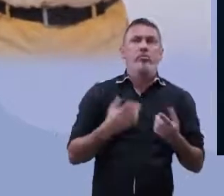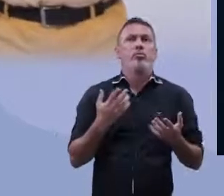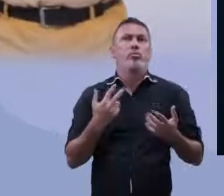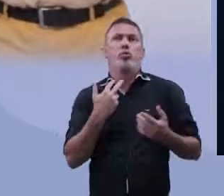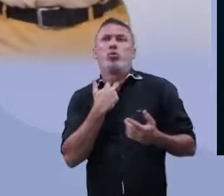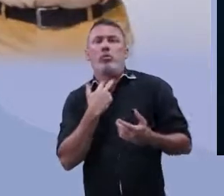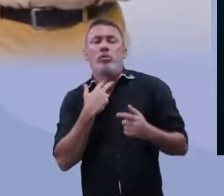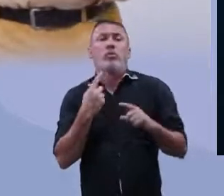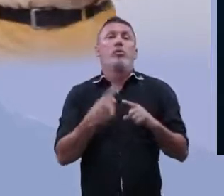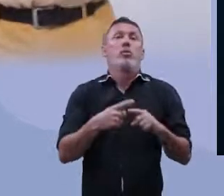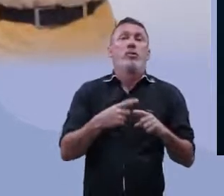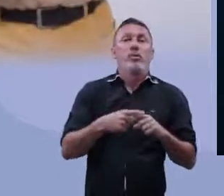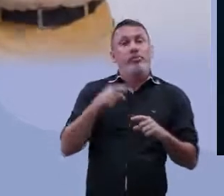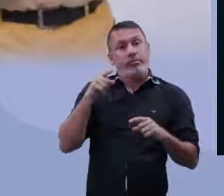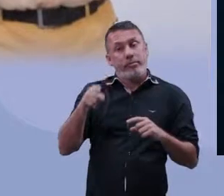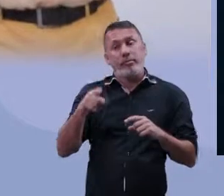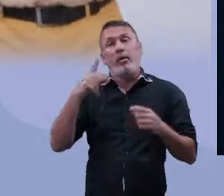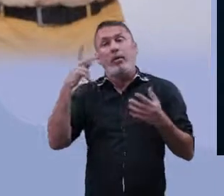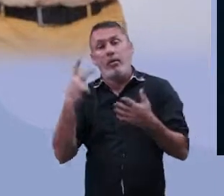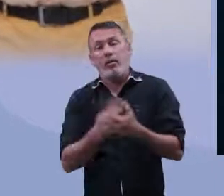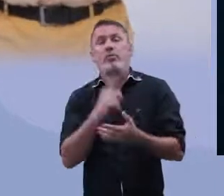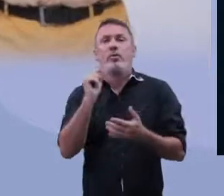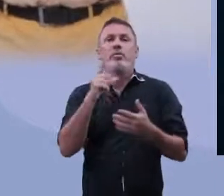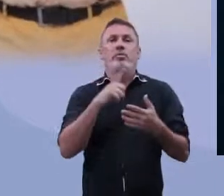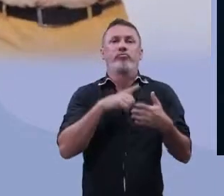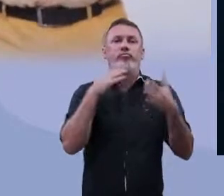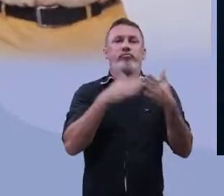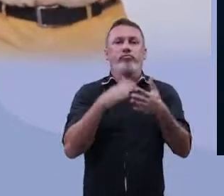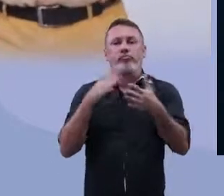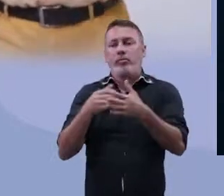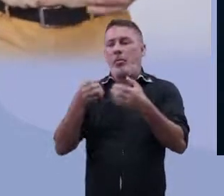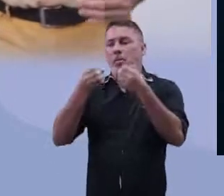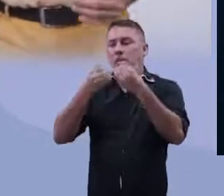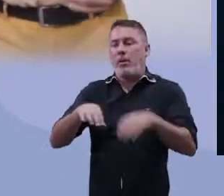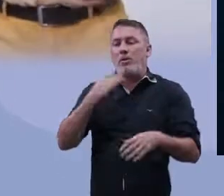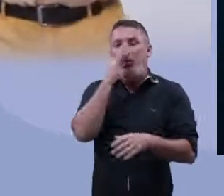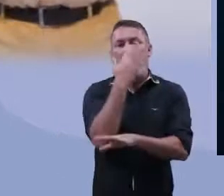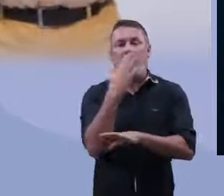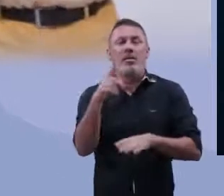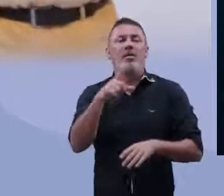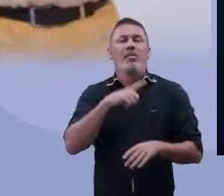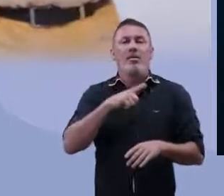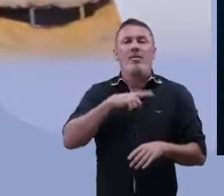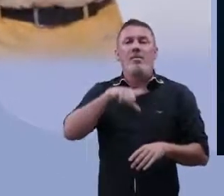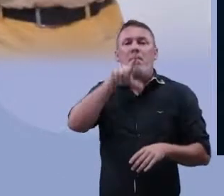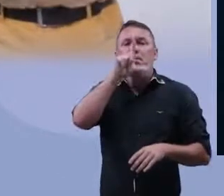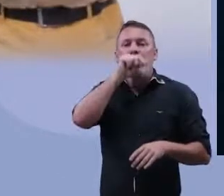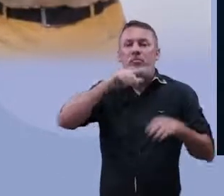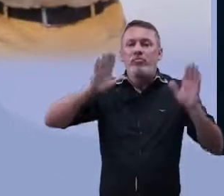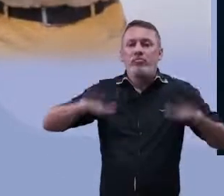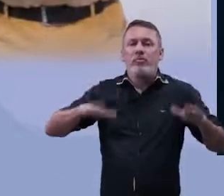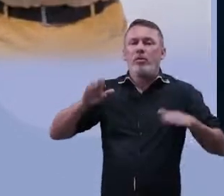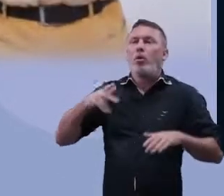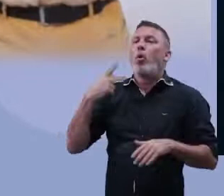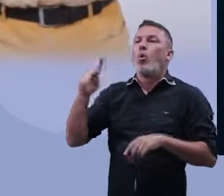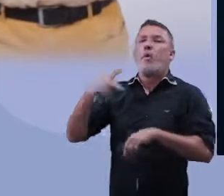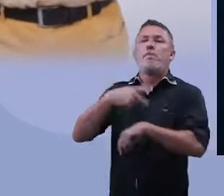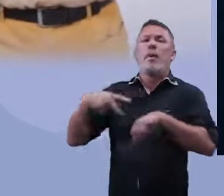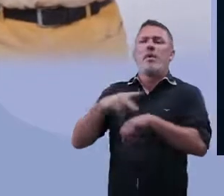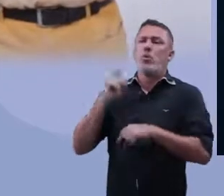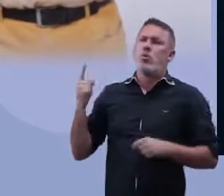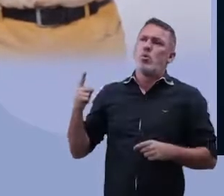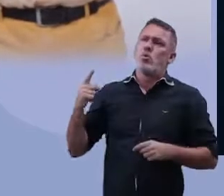Por quê? Porque no caso aí você teria um impacto ao meio ambiente, aquelas aves migratórias que poderiam estar colidindo com